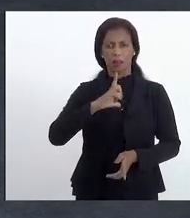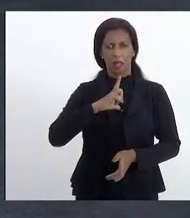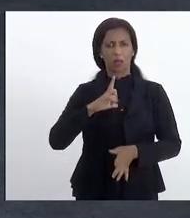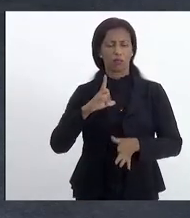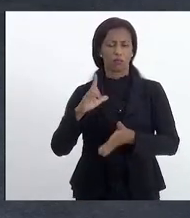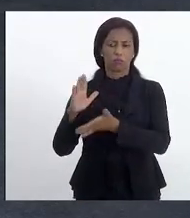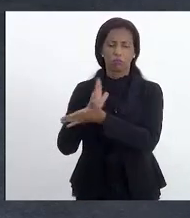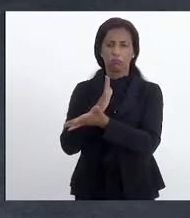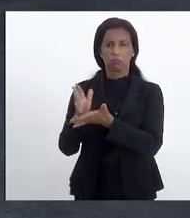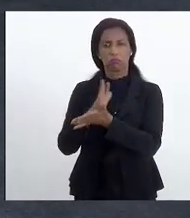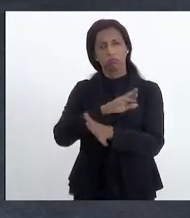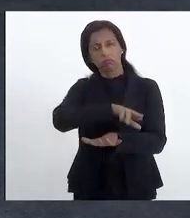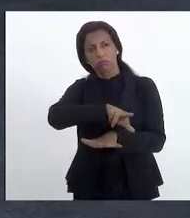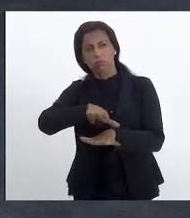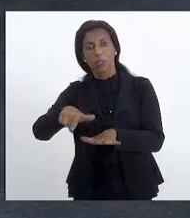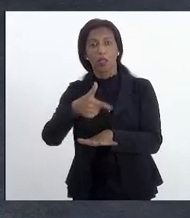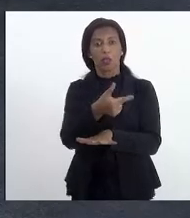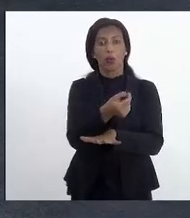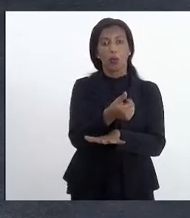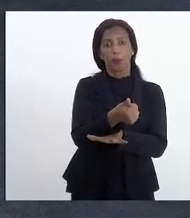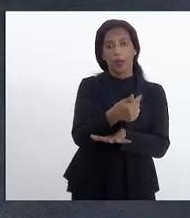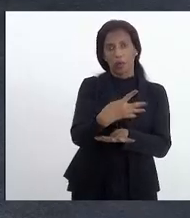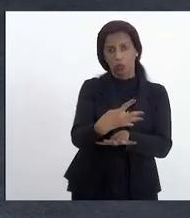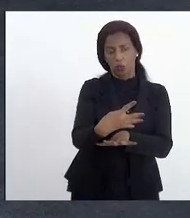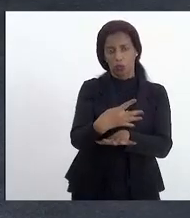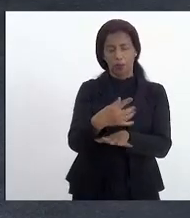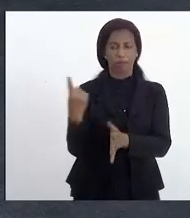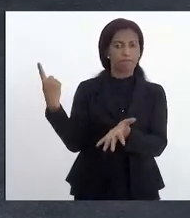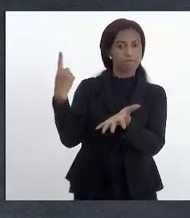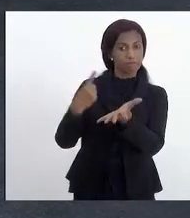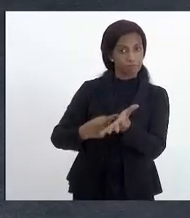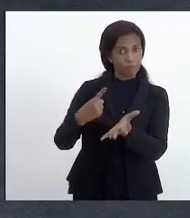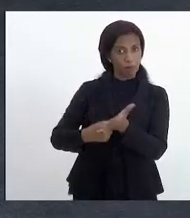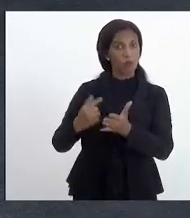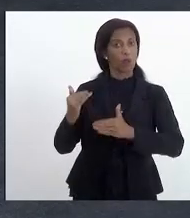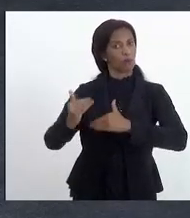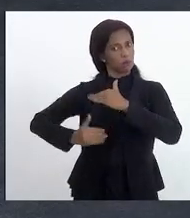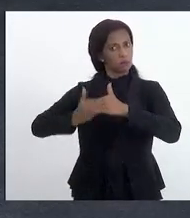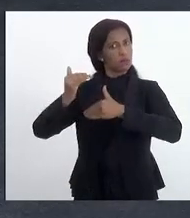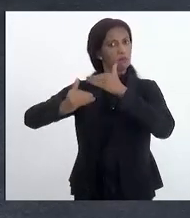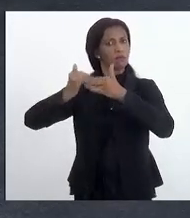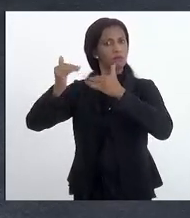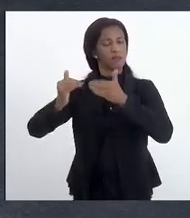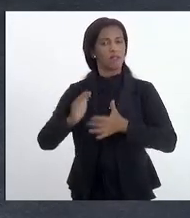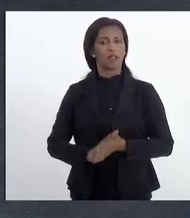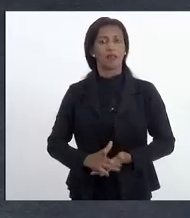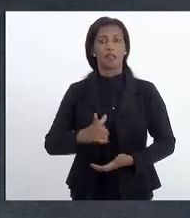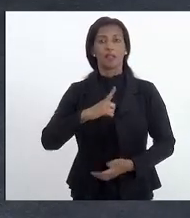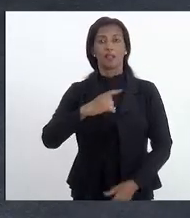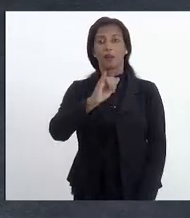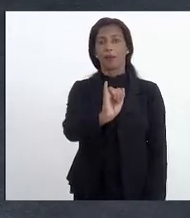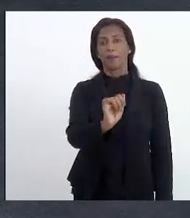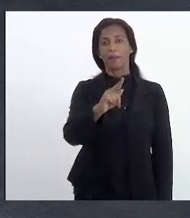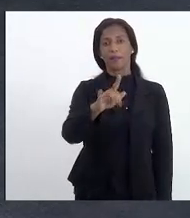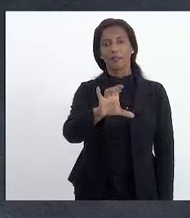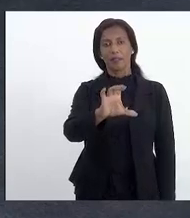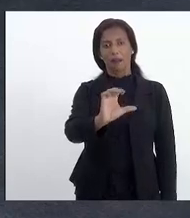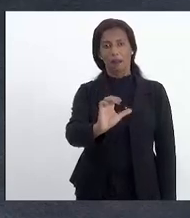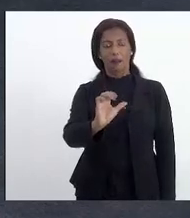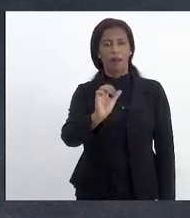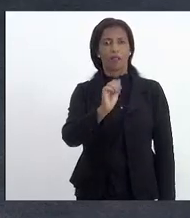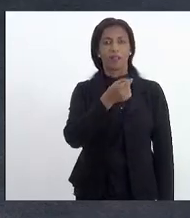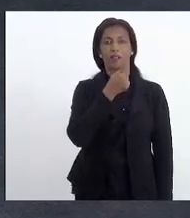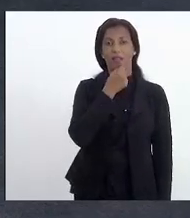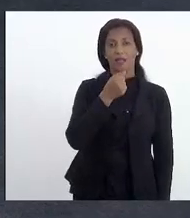exceções, desde 2014. O acordo que está sendo construído é levar em conta o IPCA de setembro de 2017